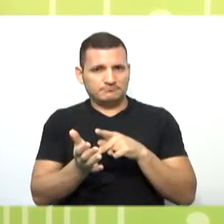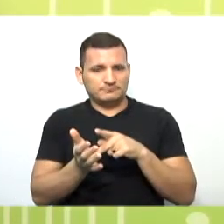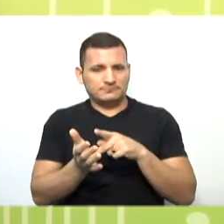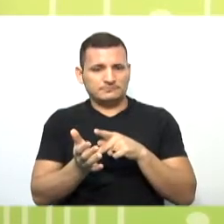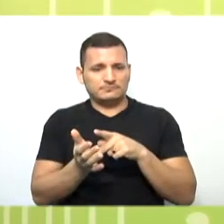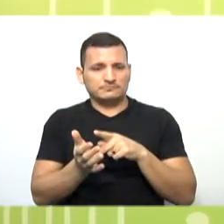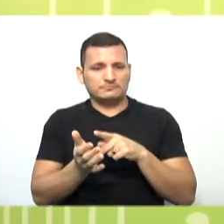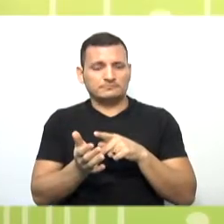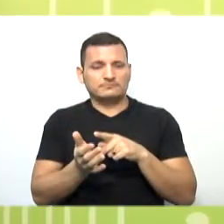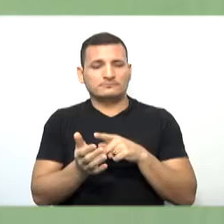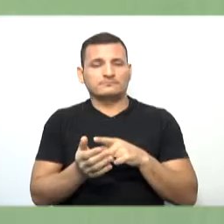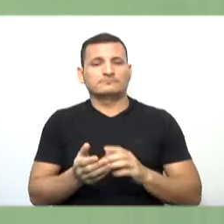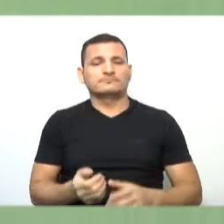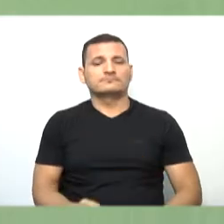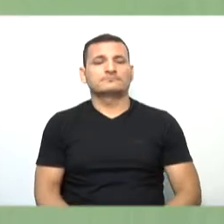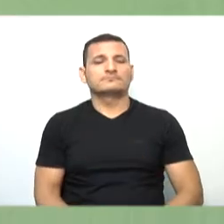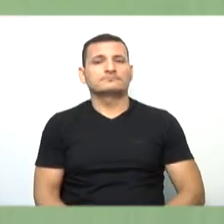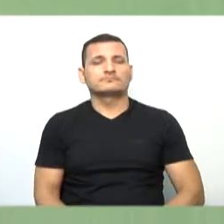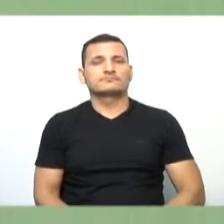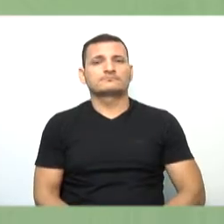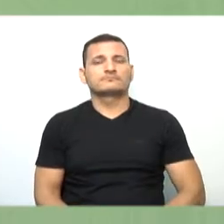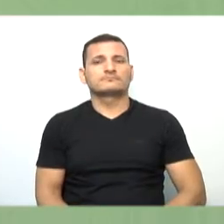bom? Então, vamos continuando aqui.